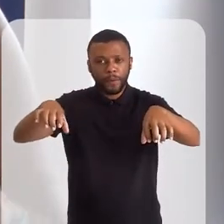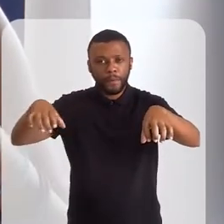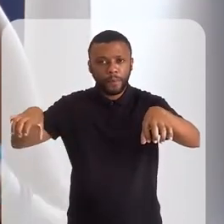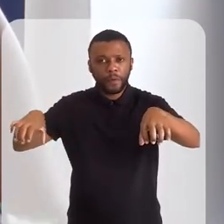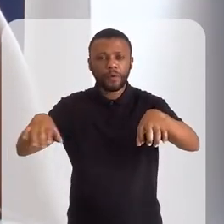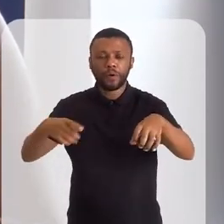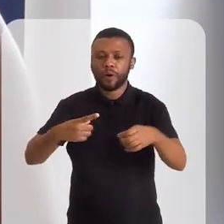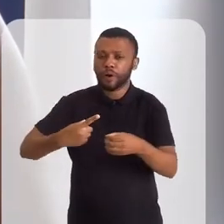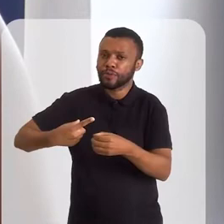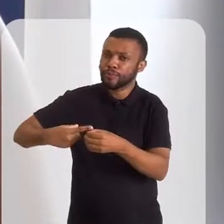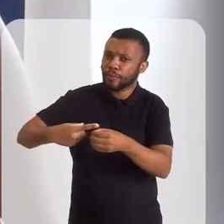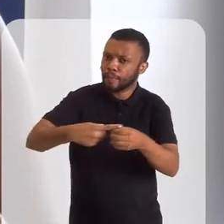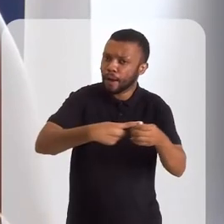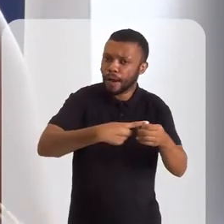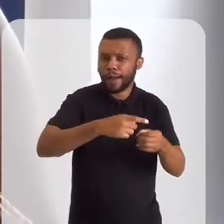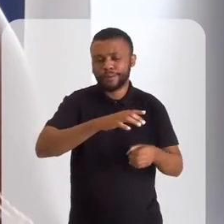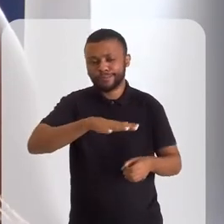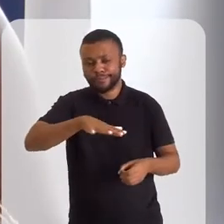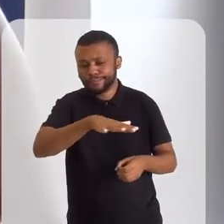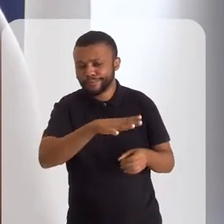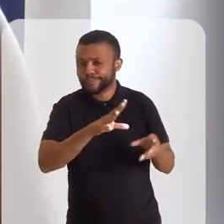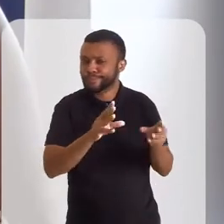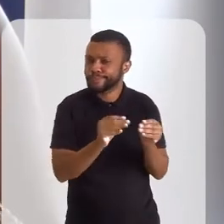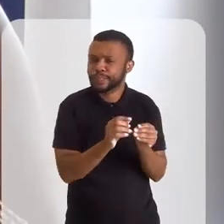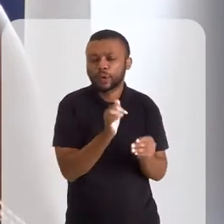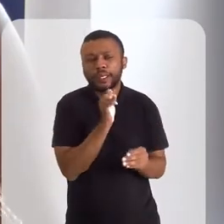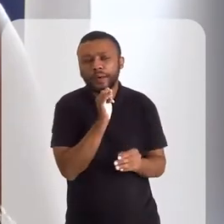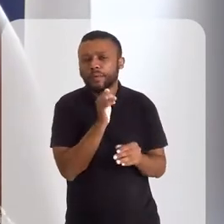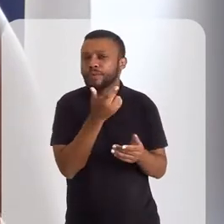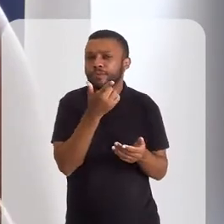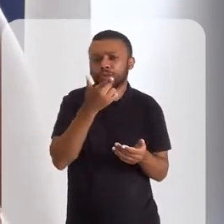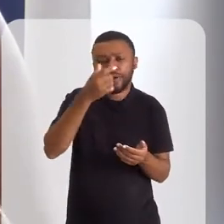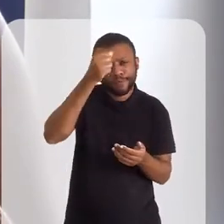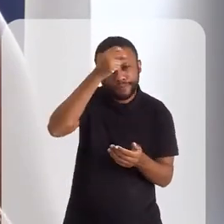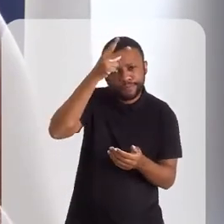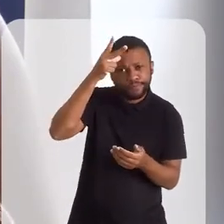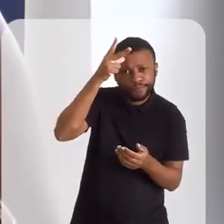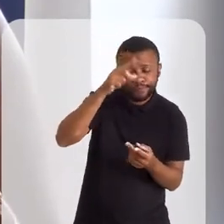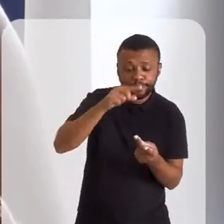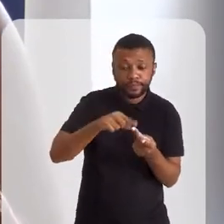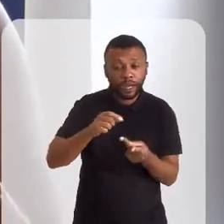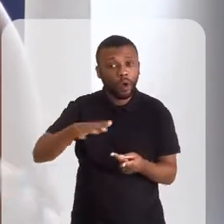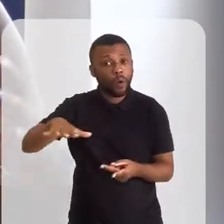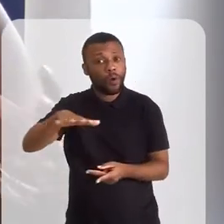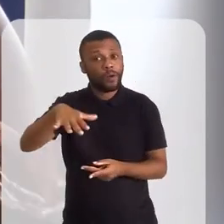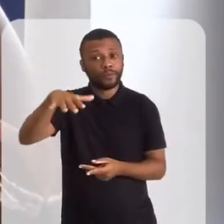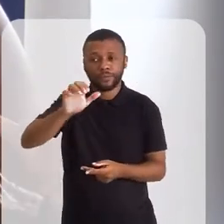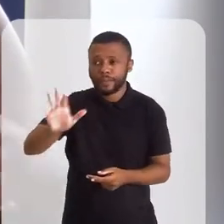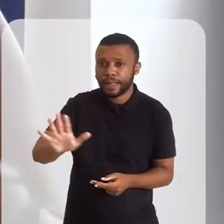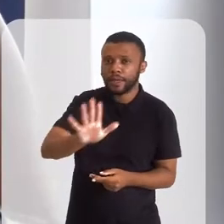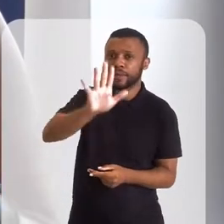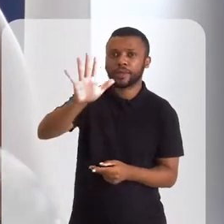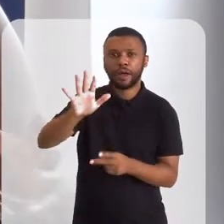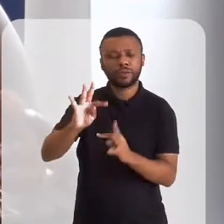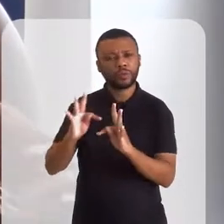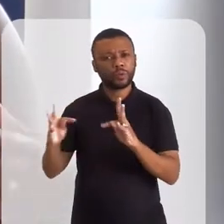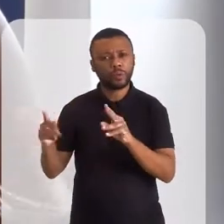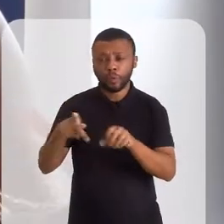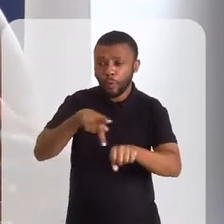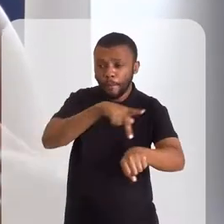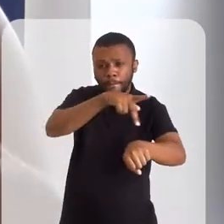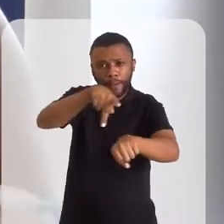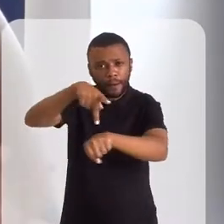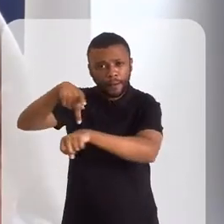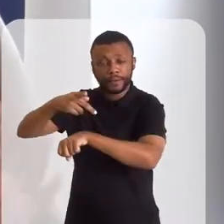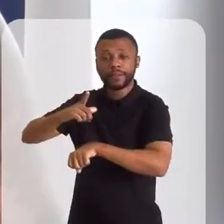divisão entre a localidade, uma região no âmbito de um município, de uma cidade, o nacional, que aí todos